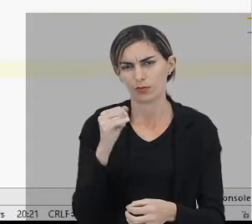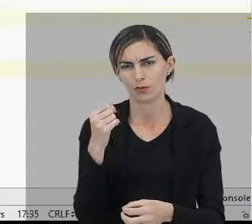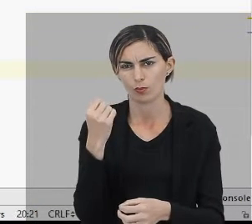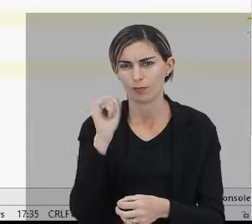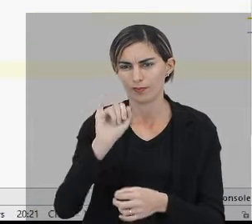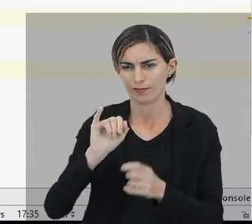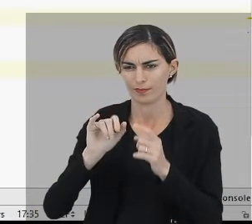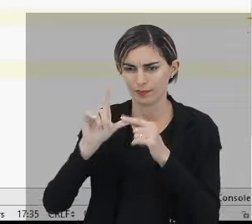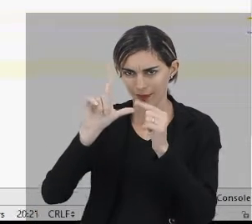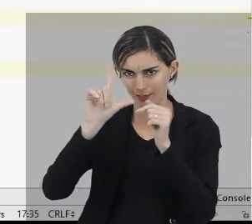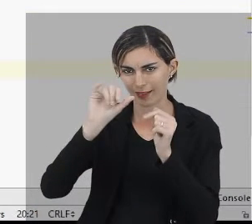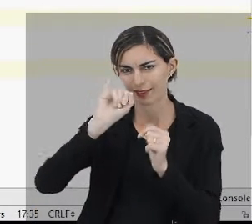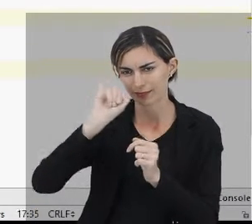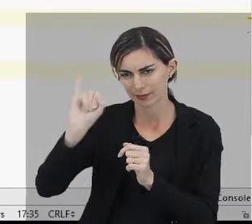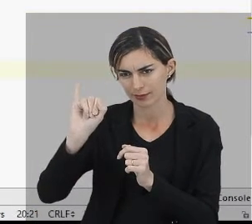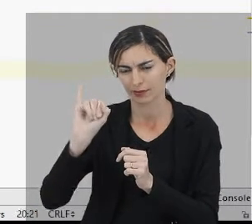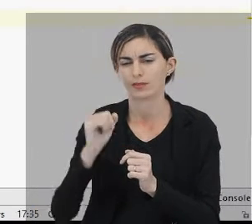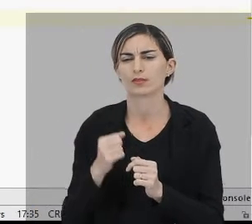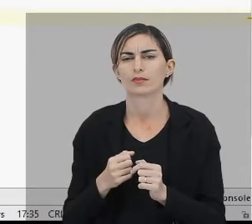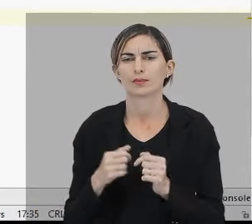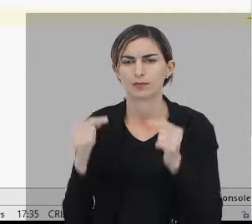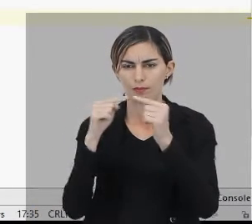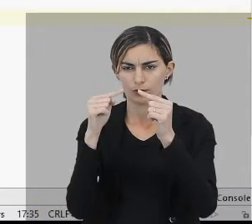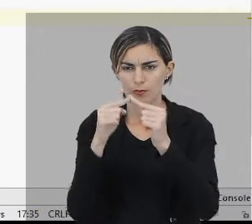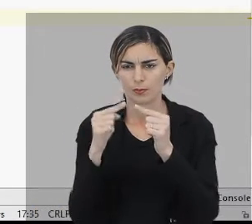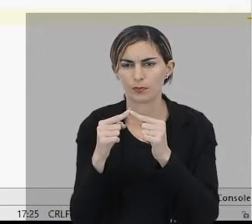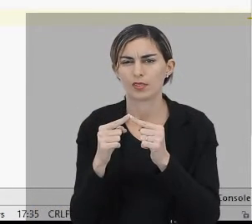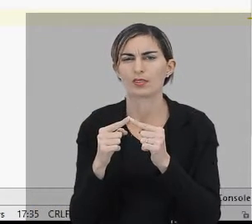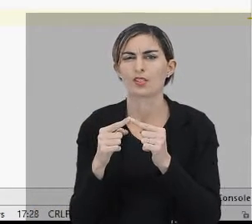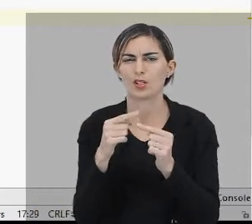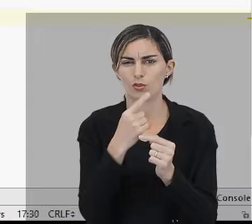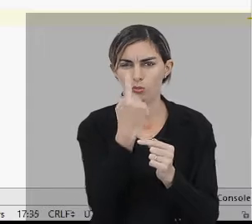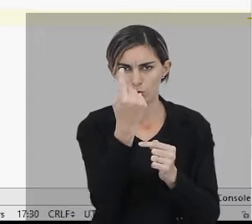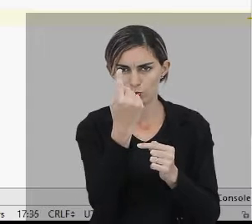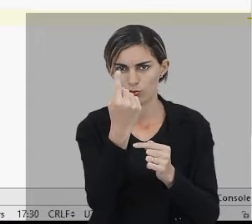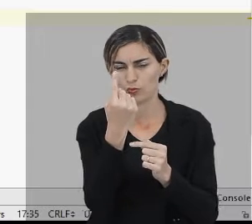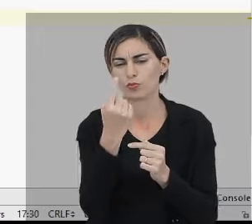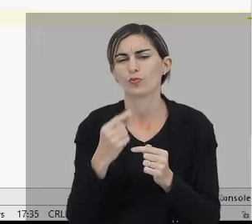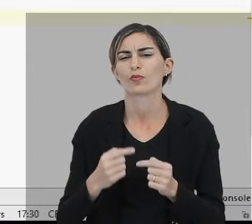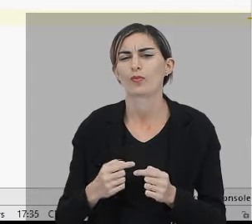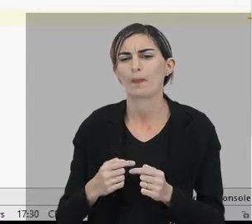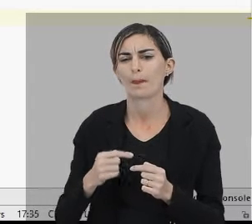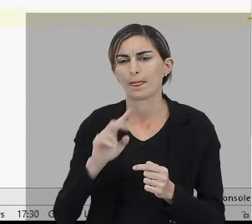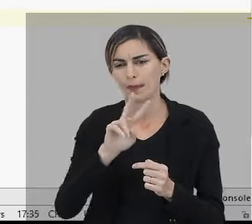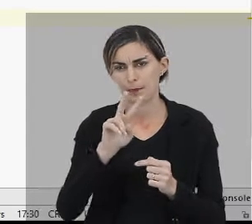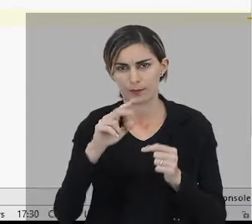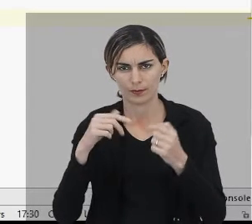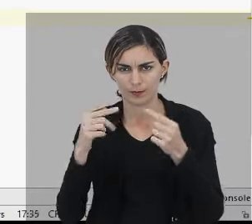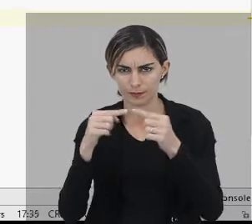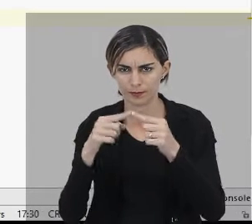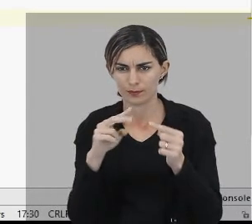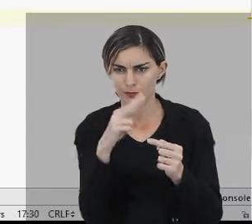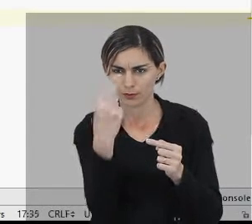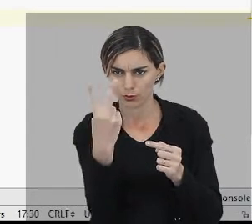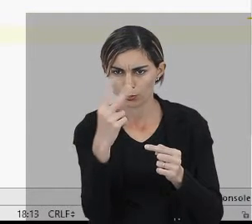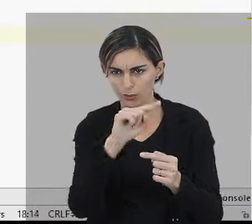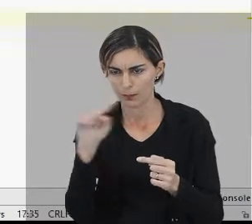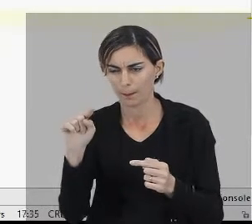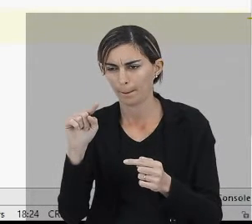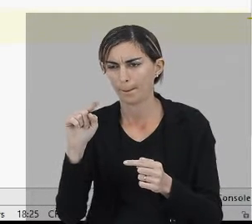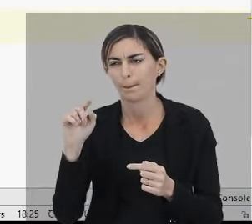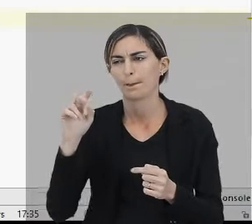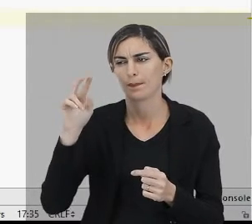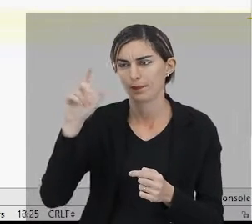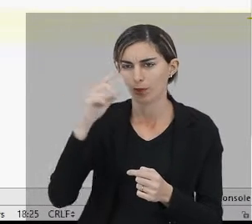1 soma mais 1 vai valer 2. 2 é menor do que 5? Verdadeiro. Então